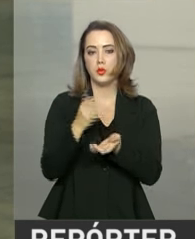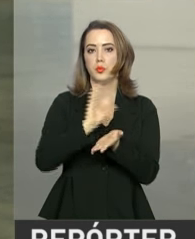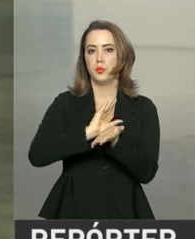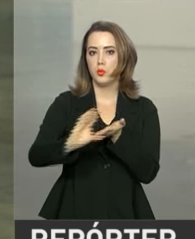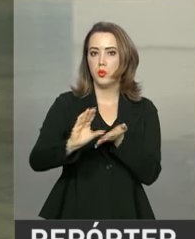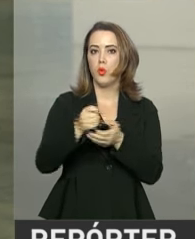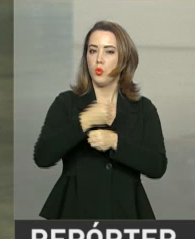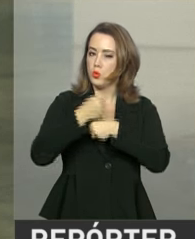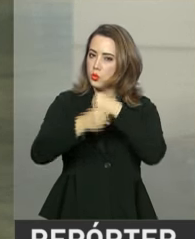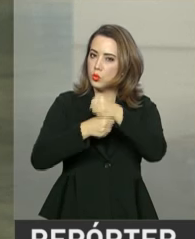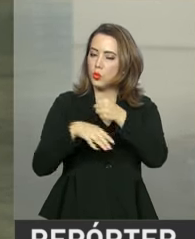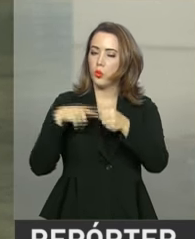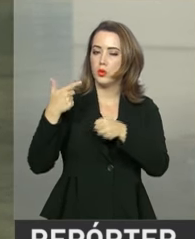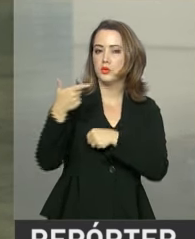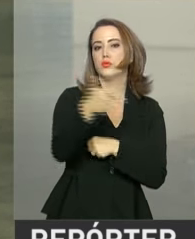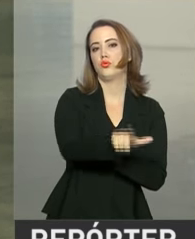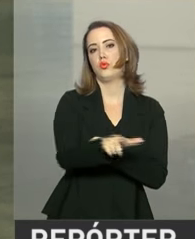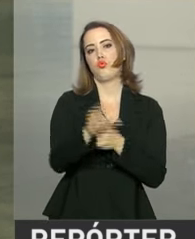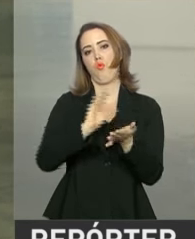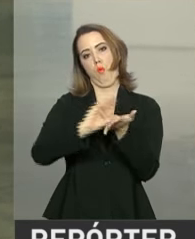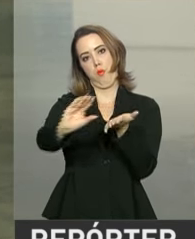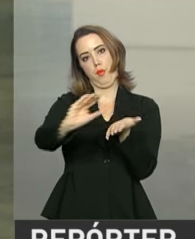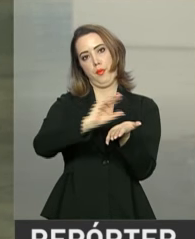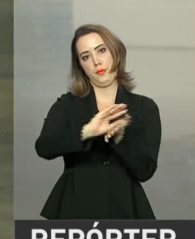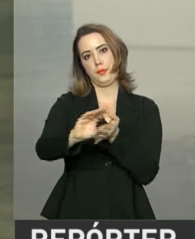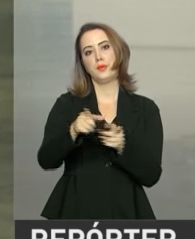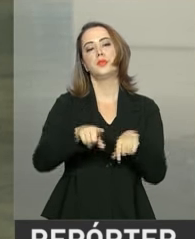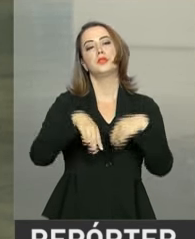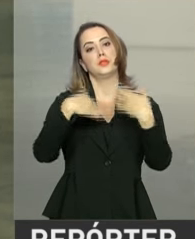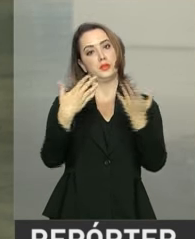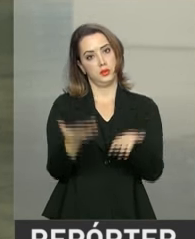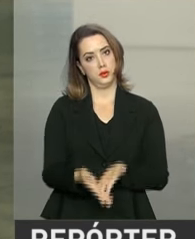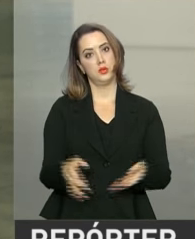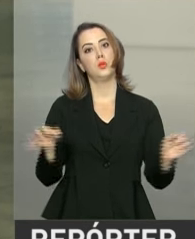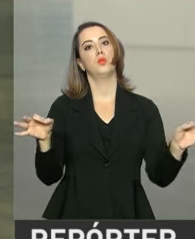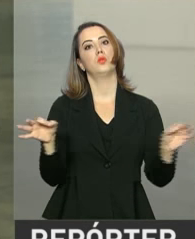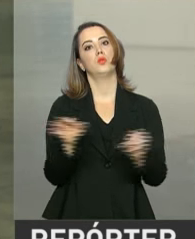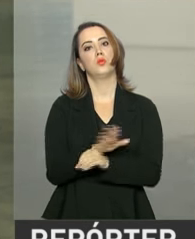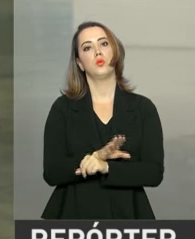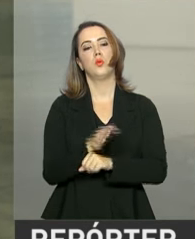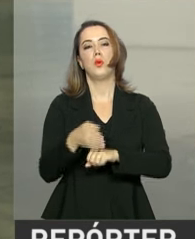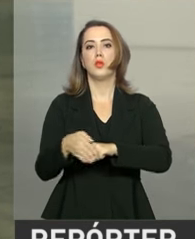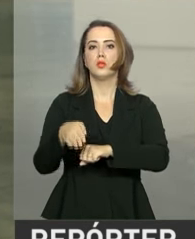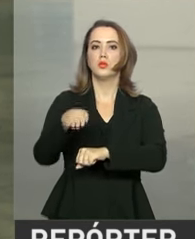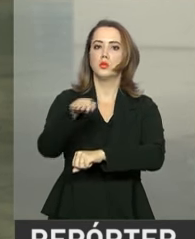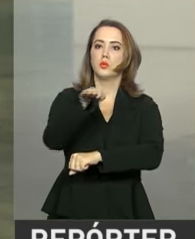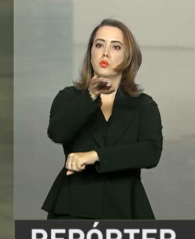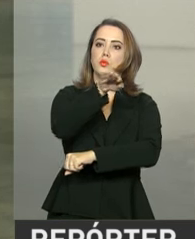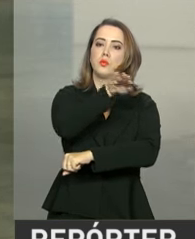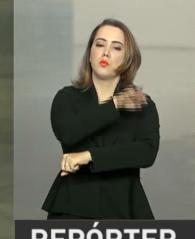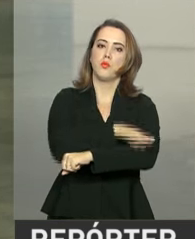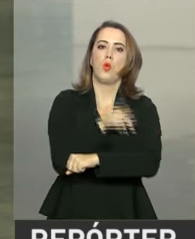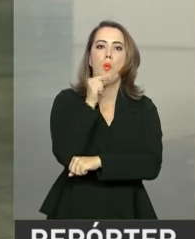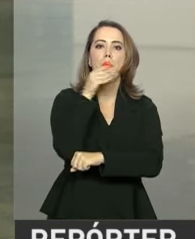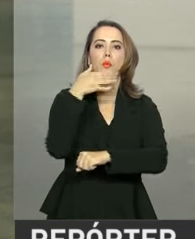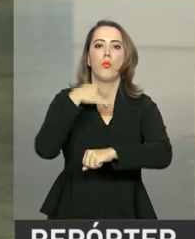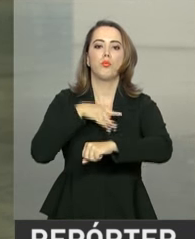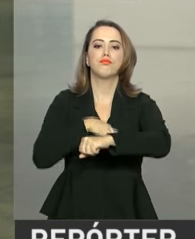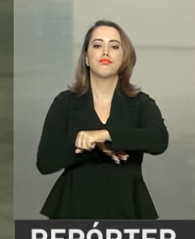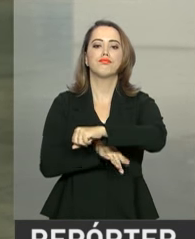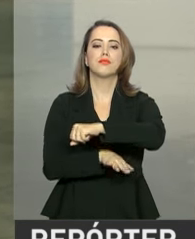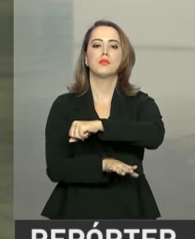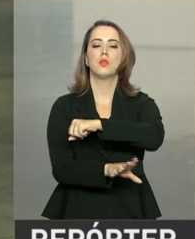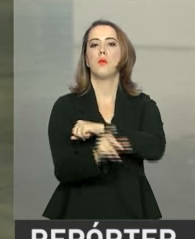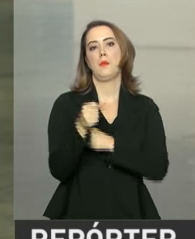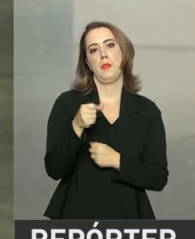fase 2 e assim finalizar essa segunda ponte sobre o Rio Guaíba, que vai modernizar tanto o